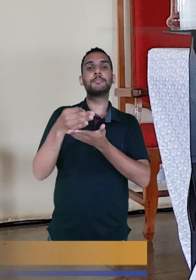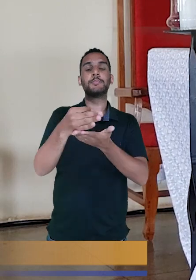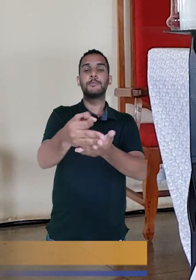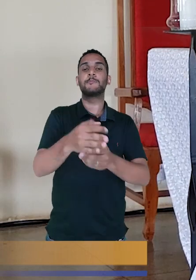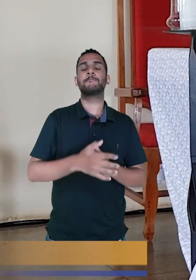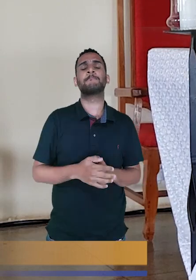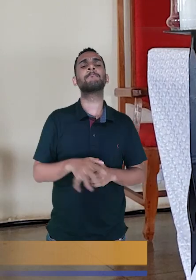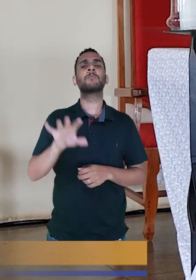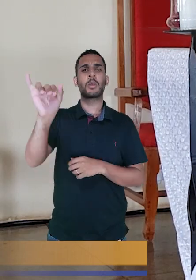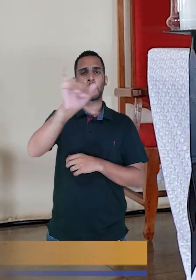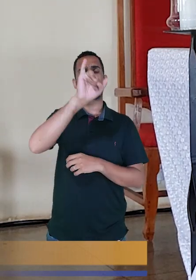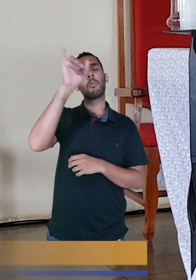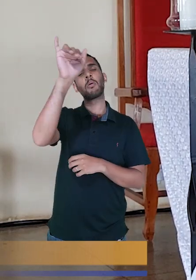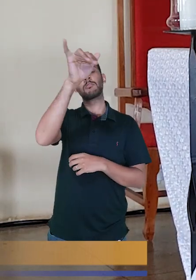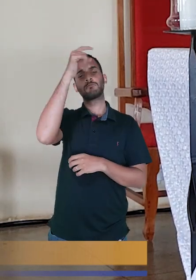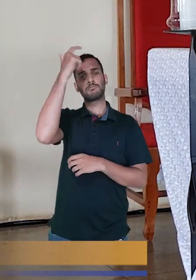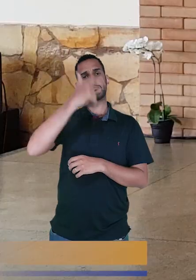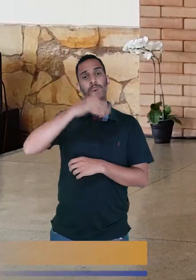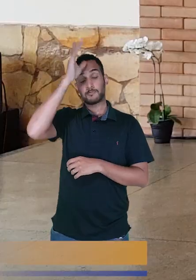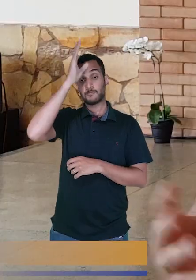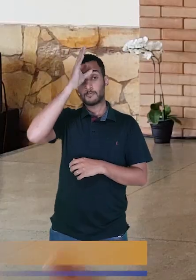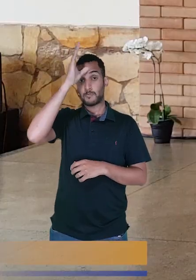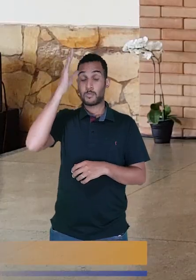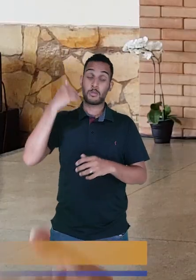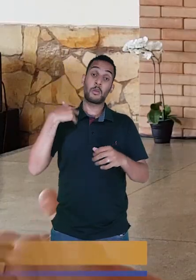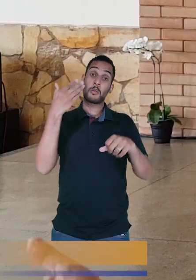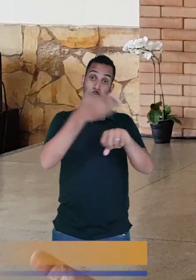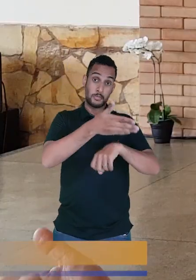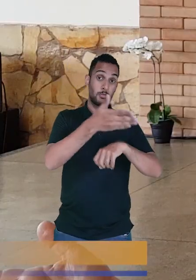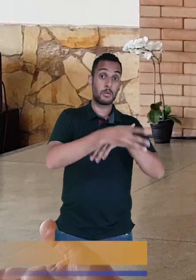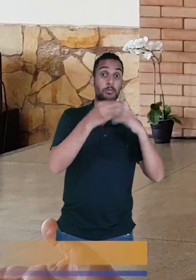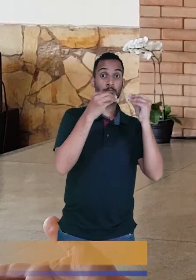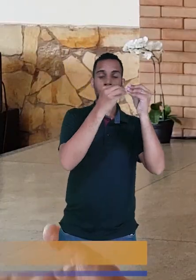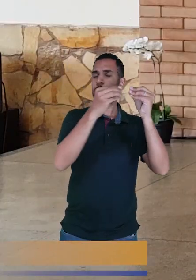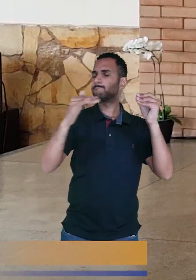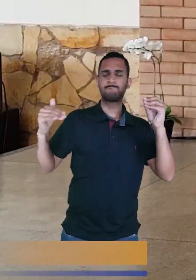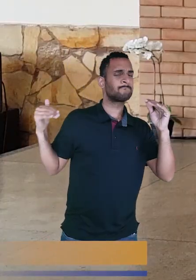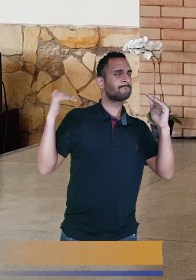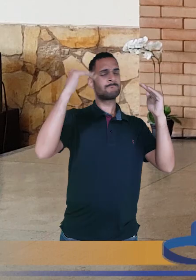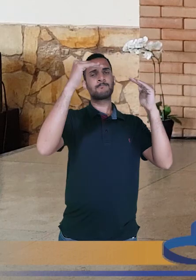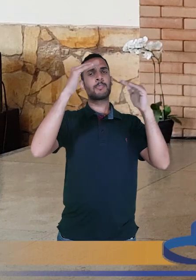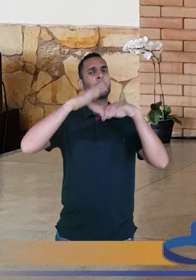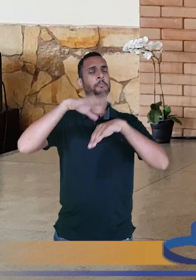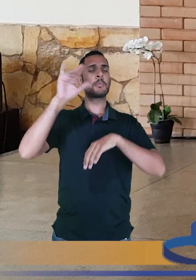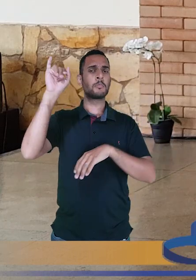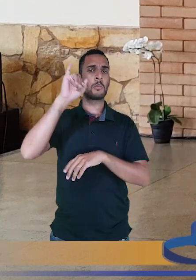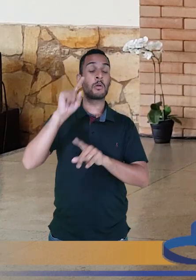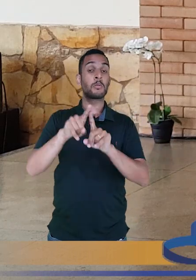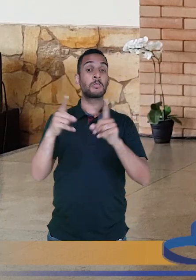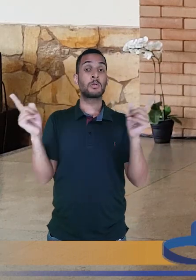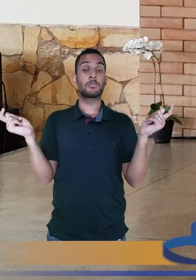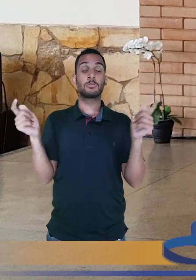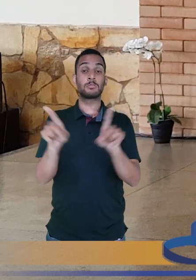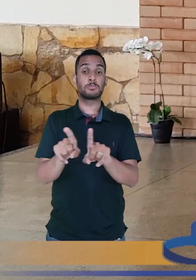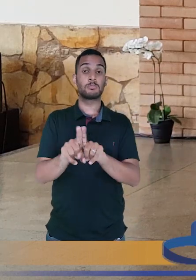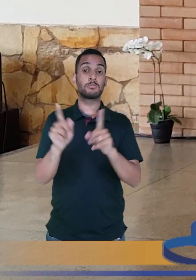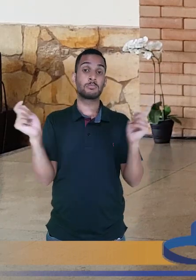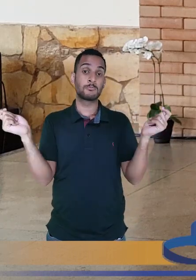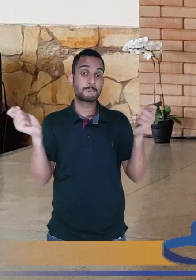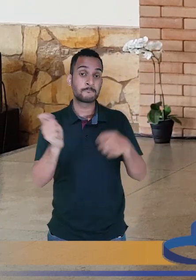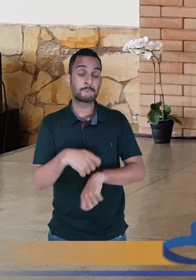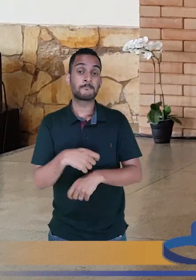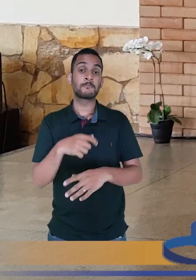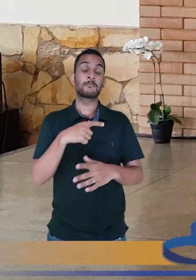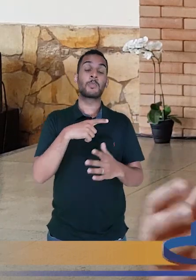levar Jesus assim todas as santas missas. É muito importante, né, a gente ser cristão, além de participar da missa, que é o pico,